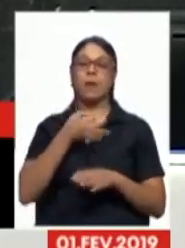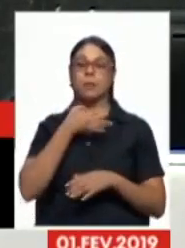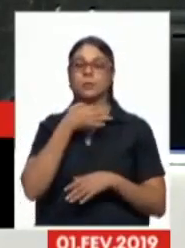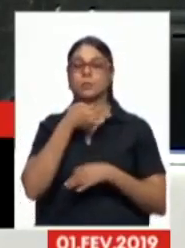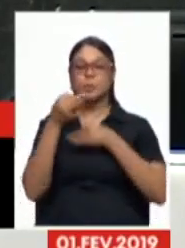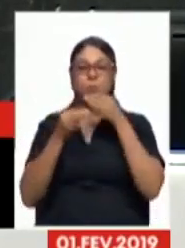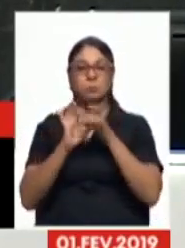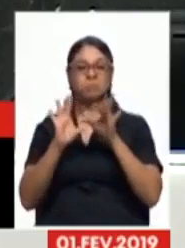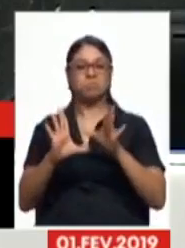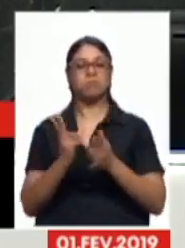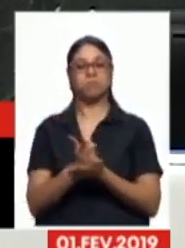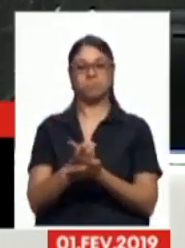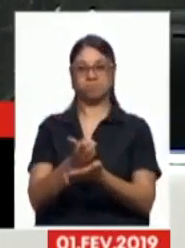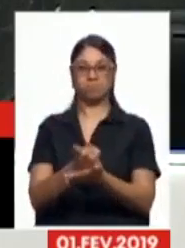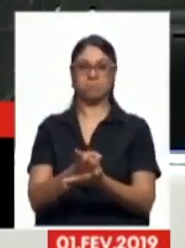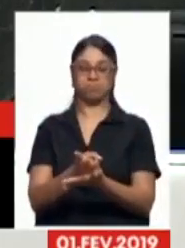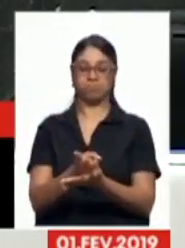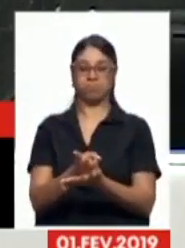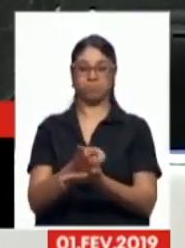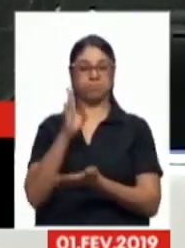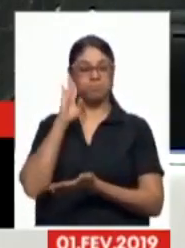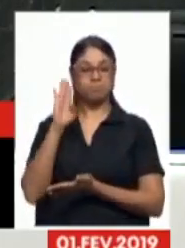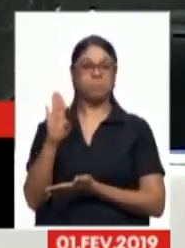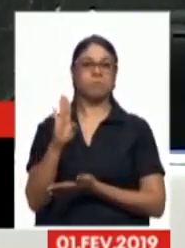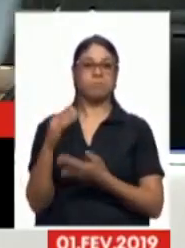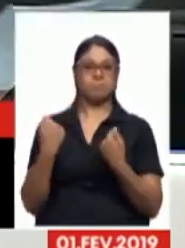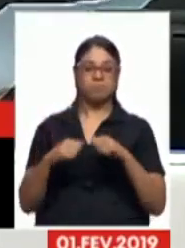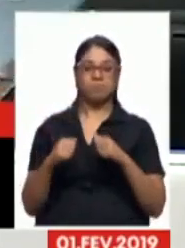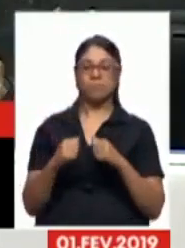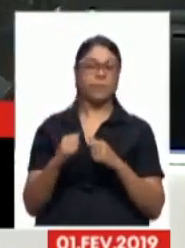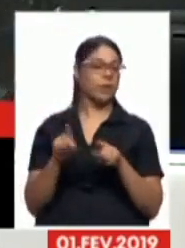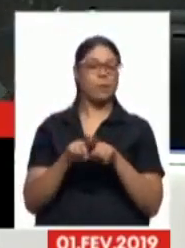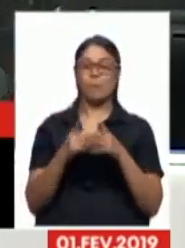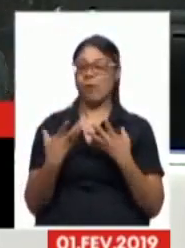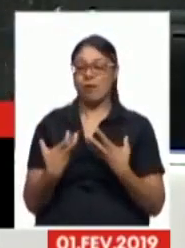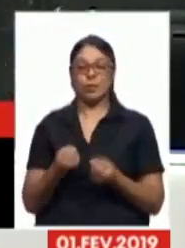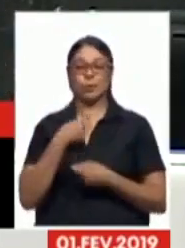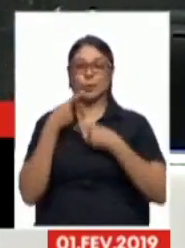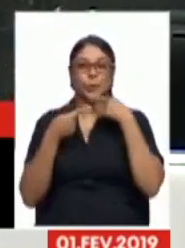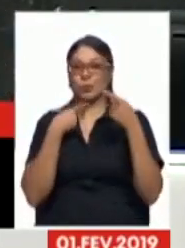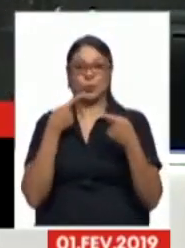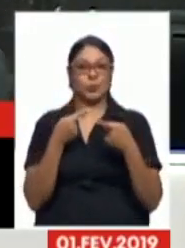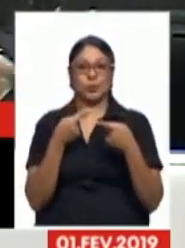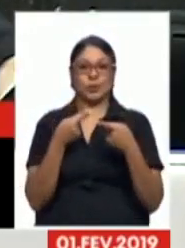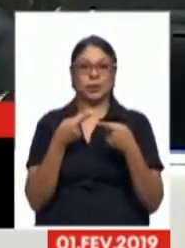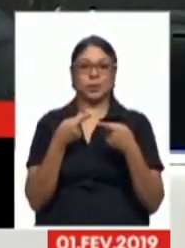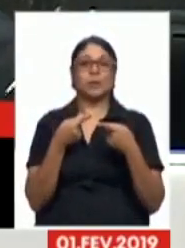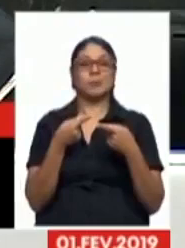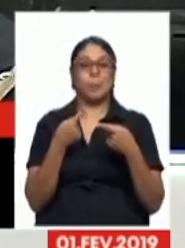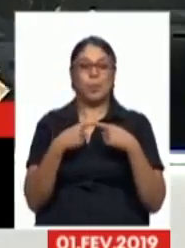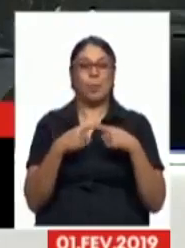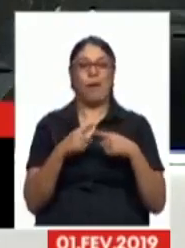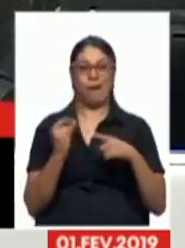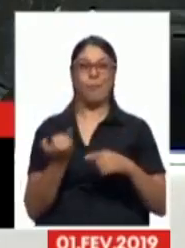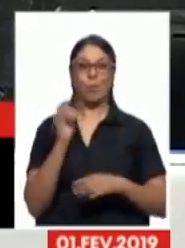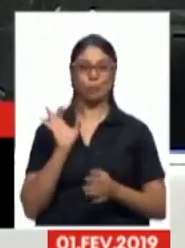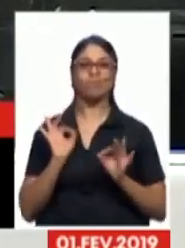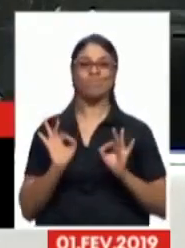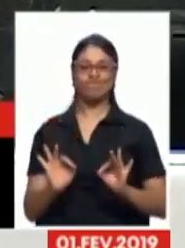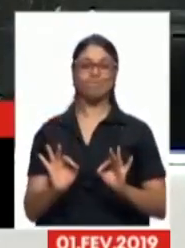mais sobre a necessidade, nem admite dúvidas quanto à sua importância. Um dos